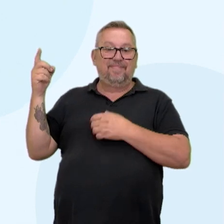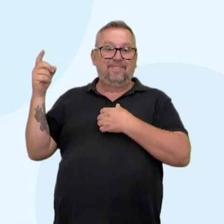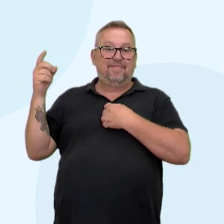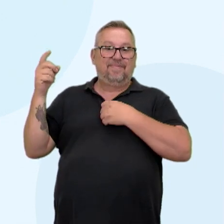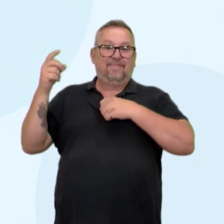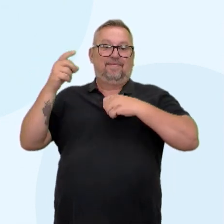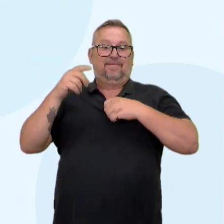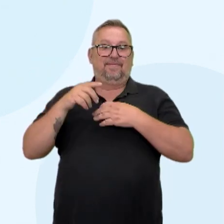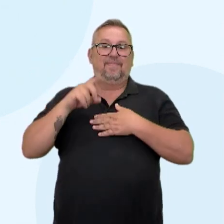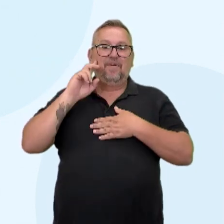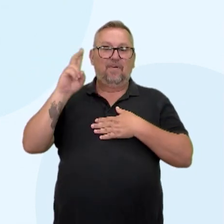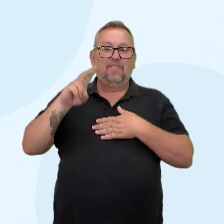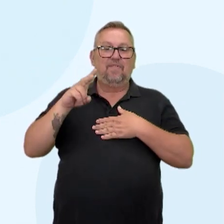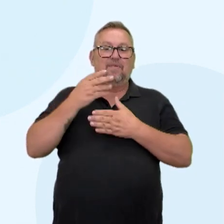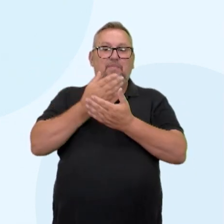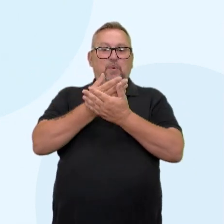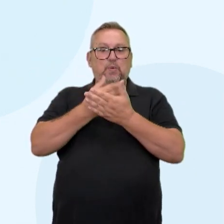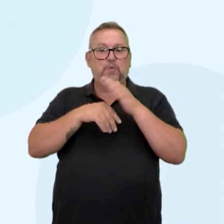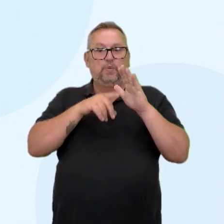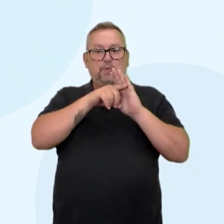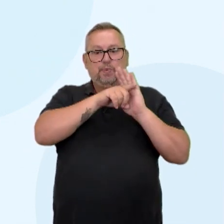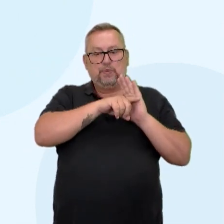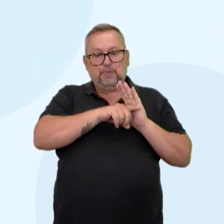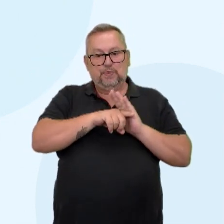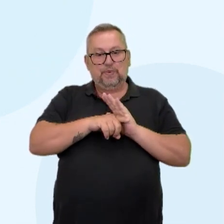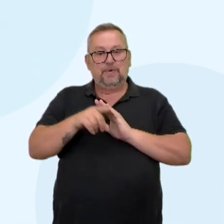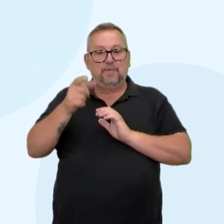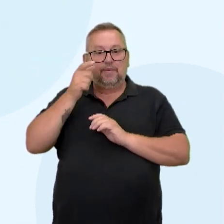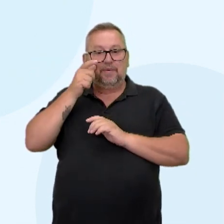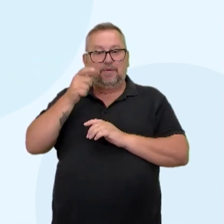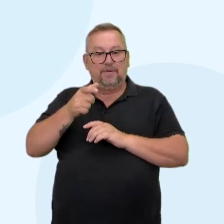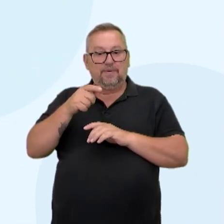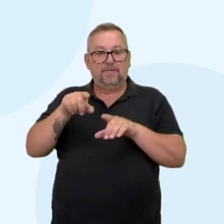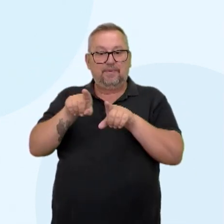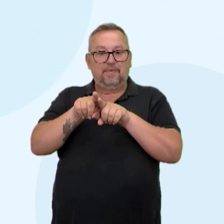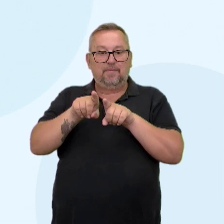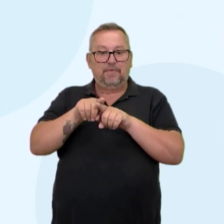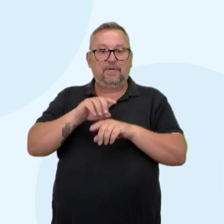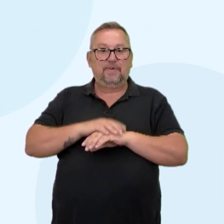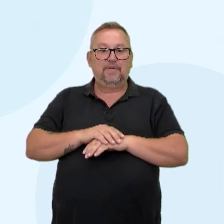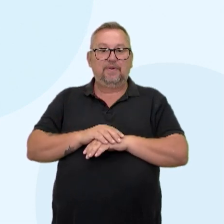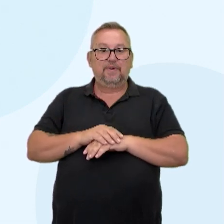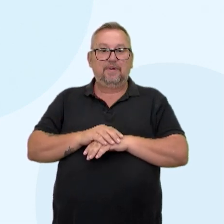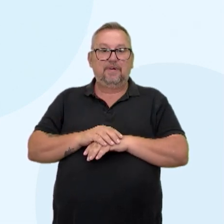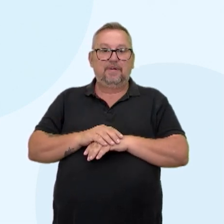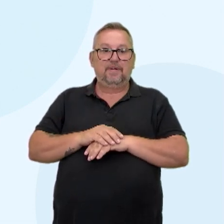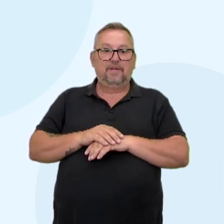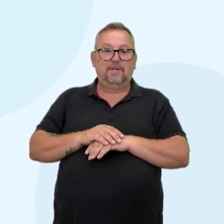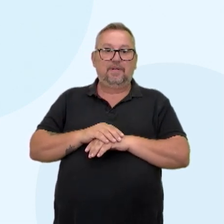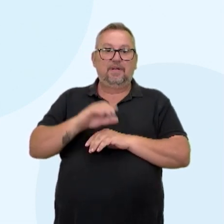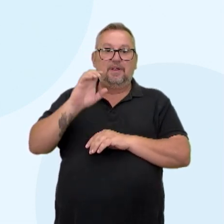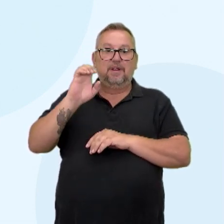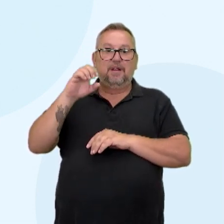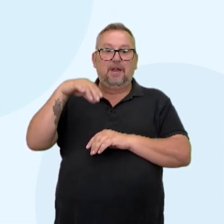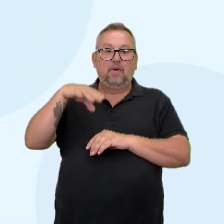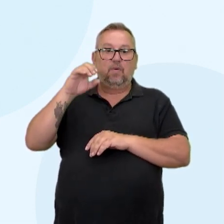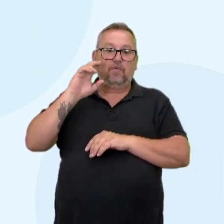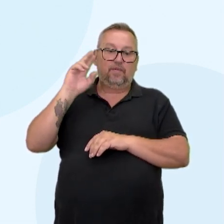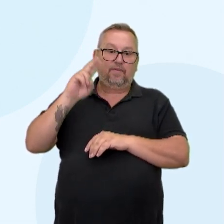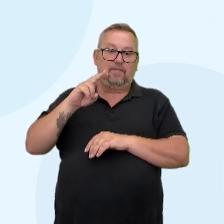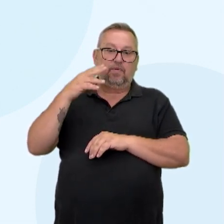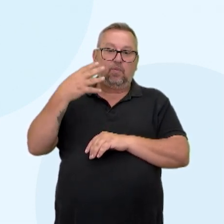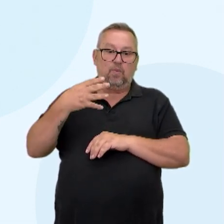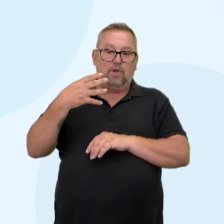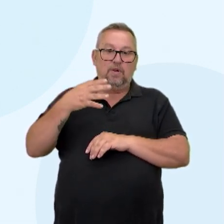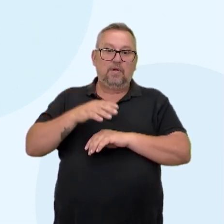né? Esmiuçar ela aí para os alunos, porque é muito interessante. Então nós temos do lado esquerdo éons, né? São 4 éons, que vai lá